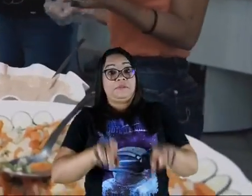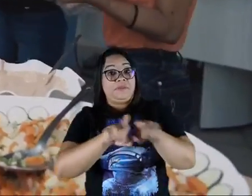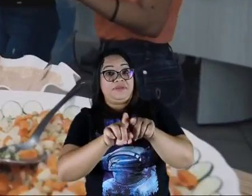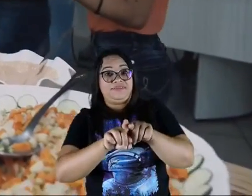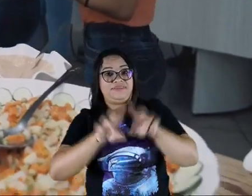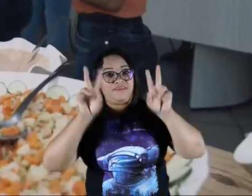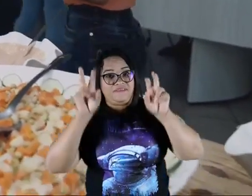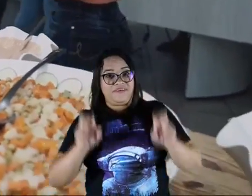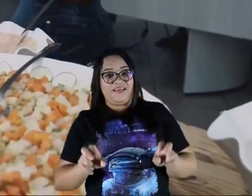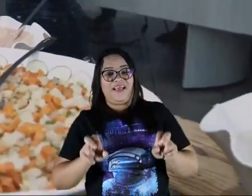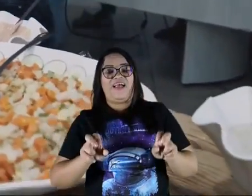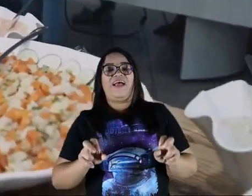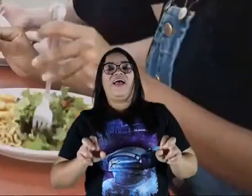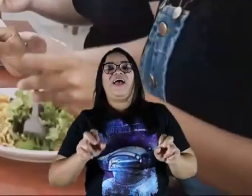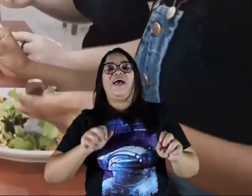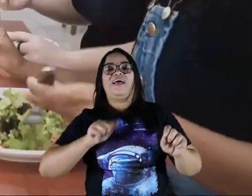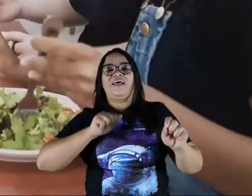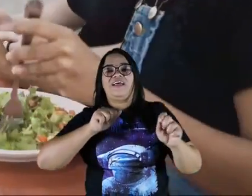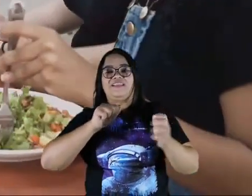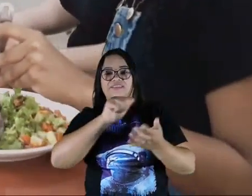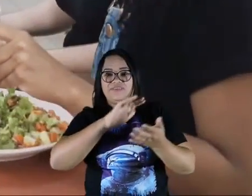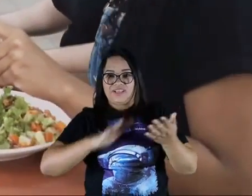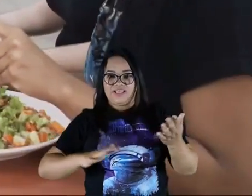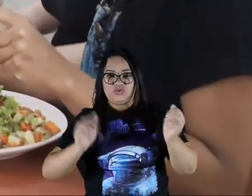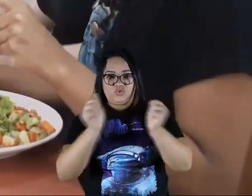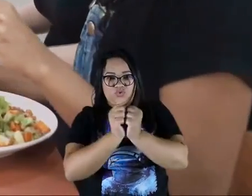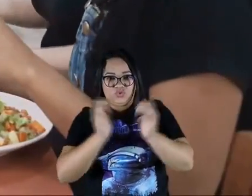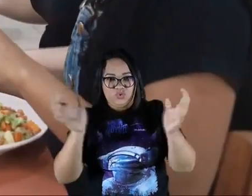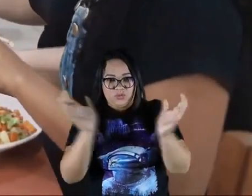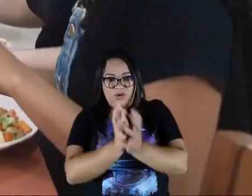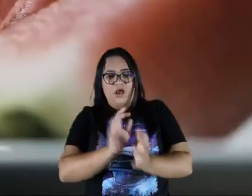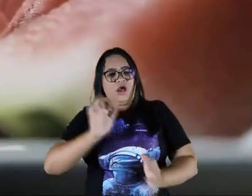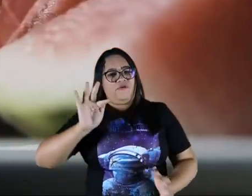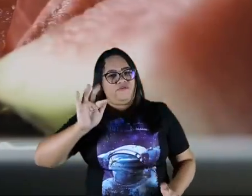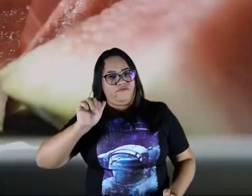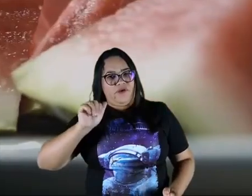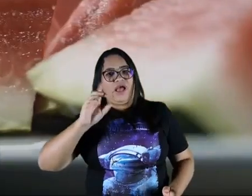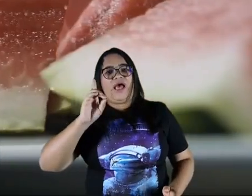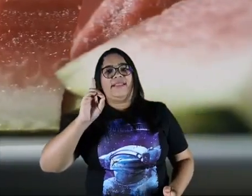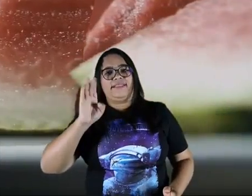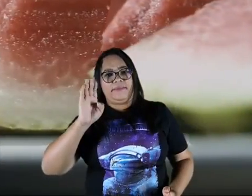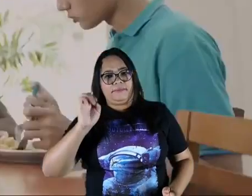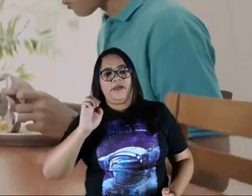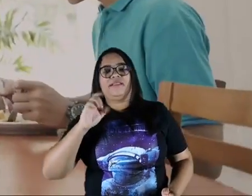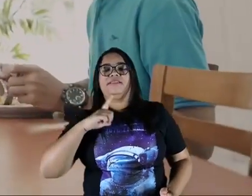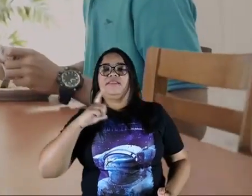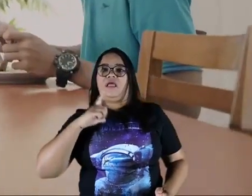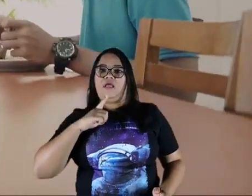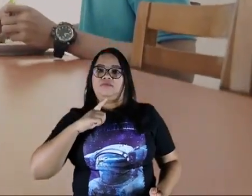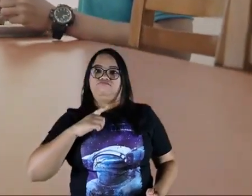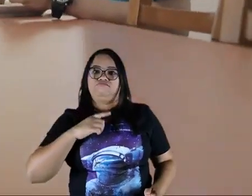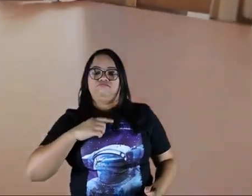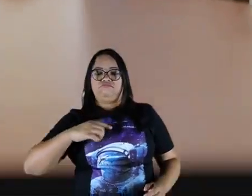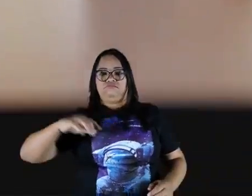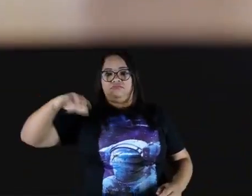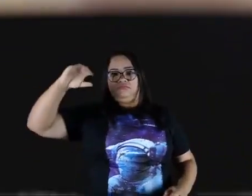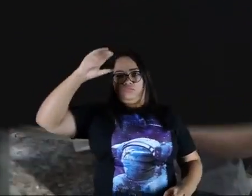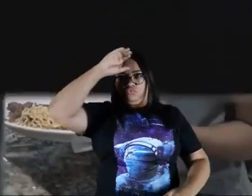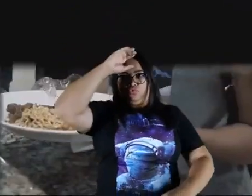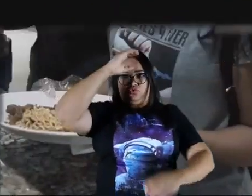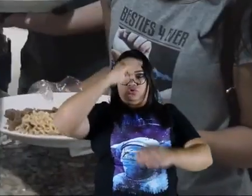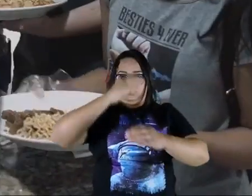grupo, quem não gosta de comer bem, não é mesmo? A FADBA preza muito por isso. Não é à toa que tem um chefe nutricionista com